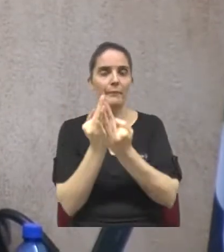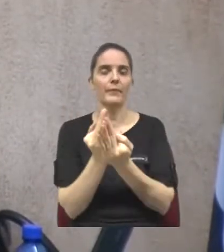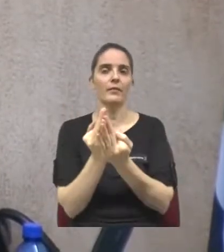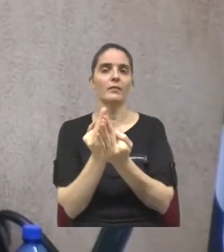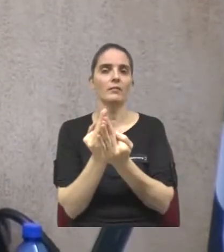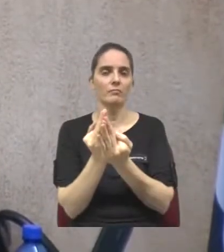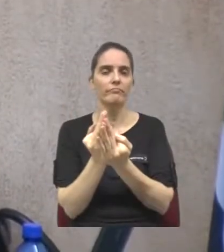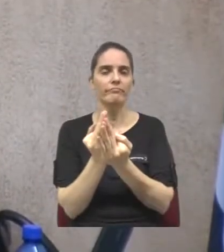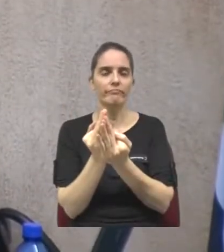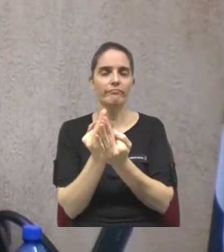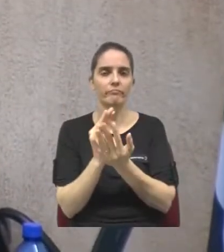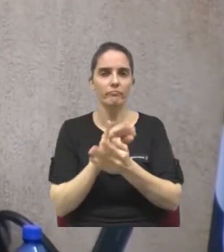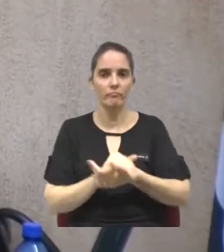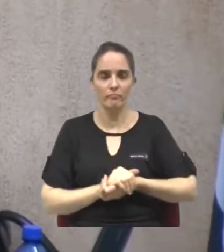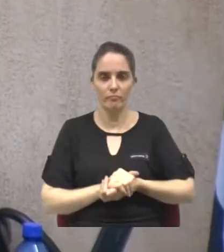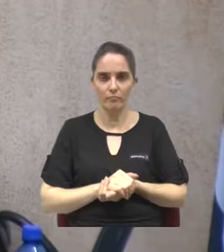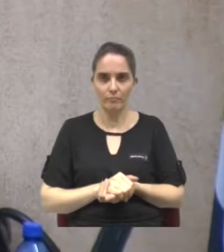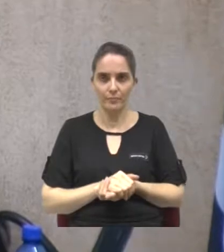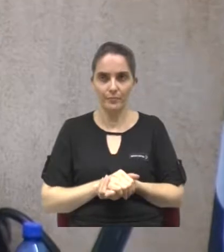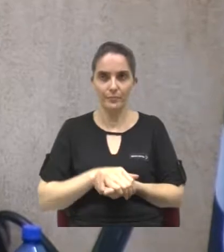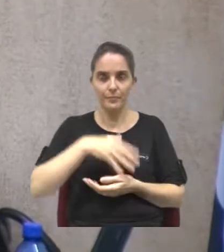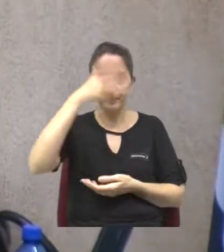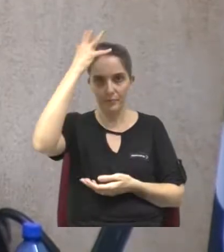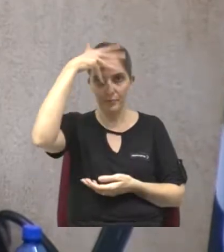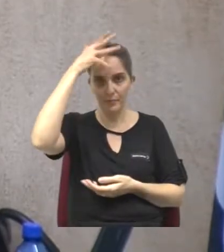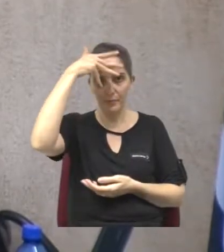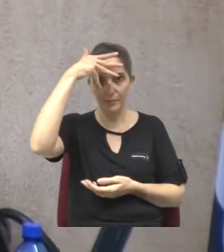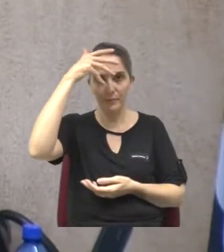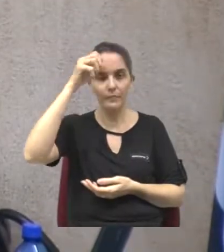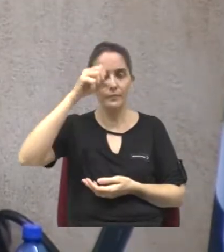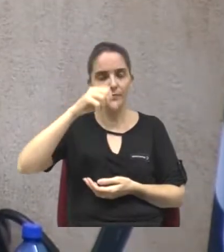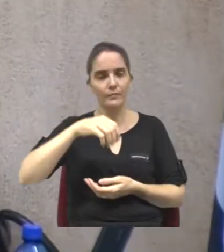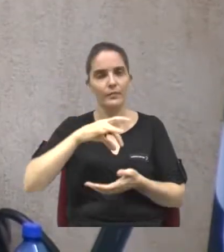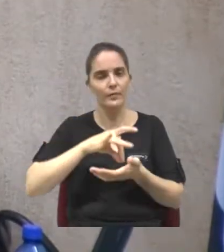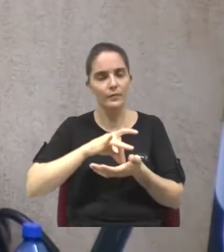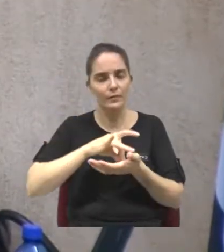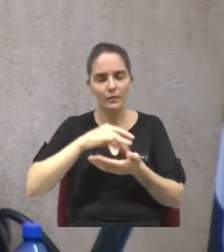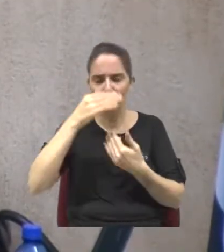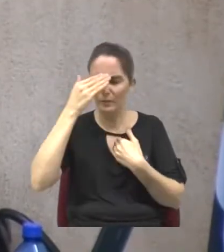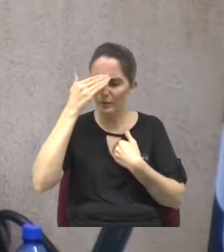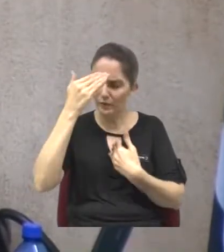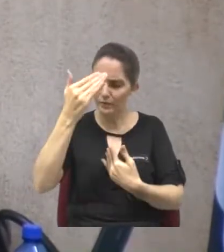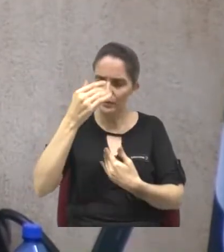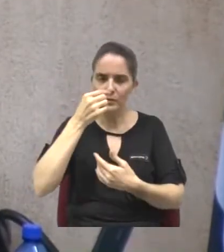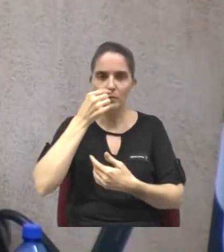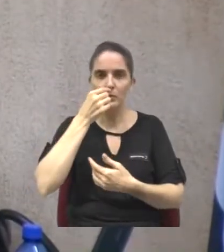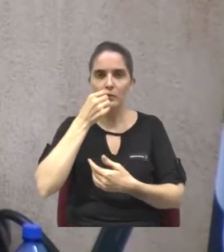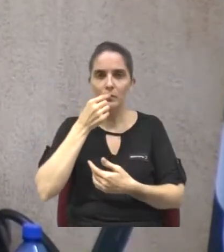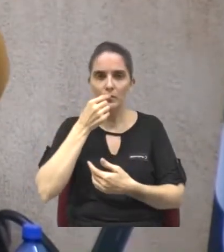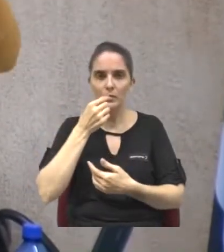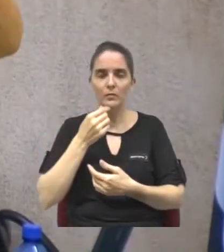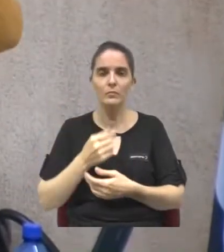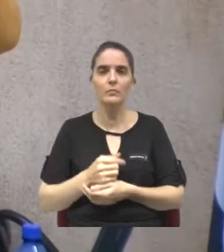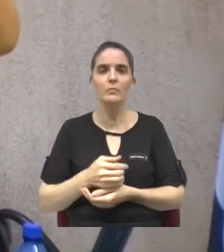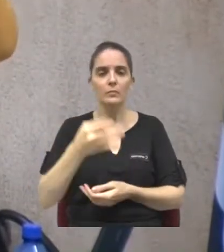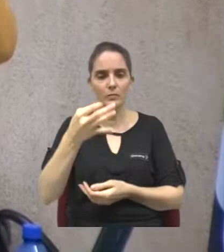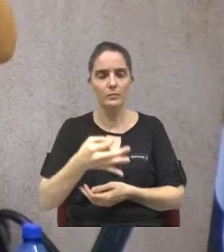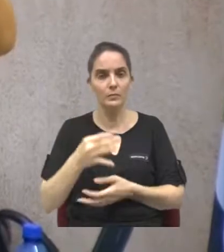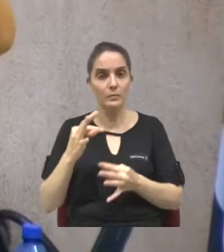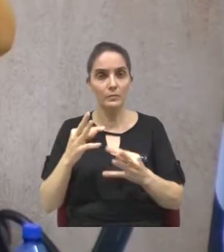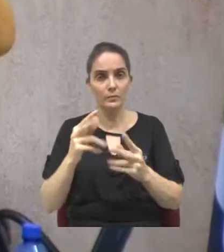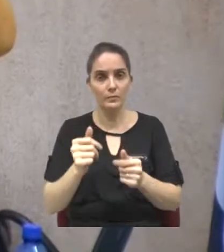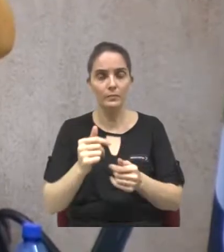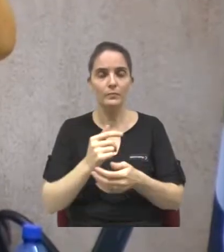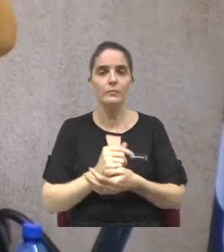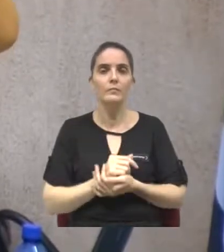Então, minha fala é de gratidão mesmo, vereador Estevão, e com certeza todos nós vamos